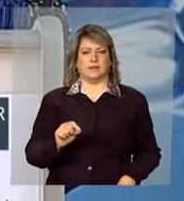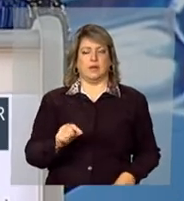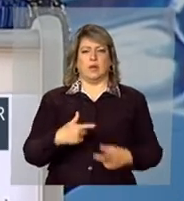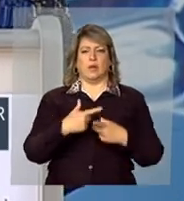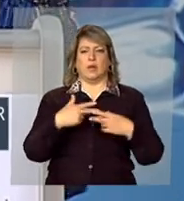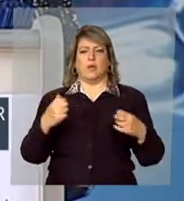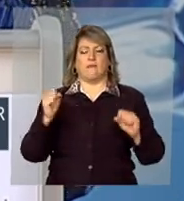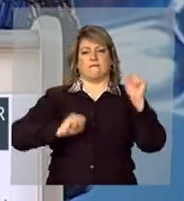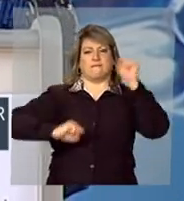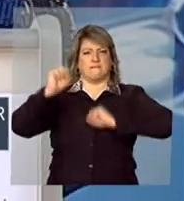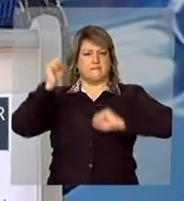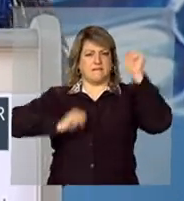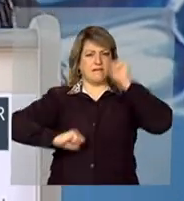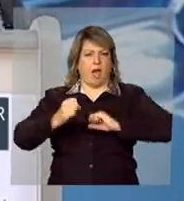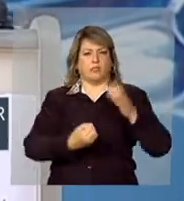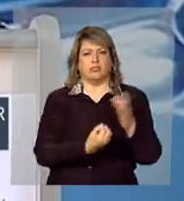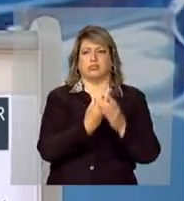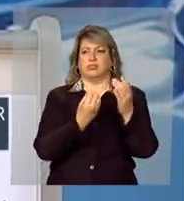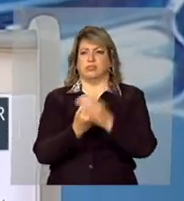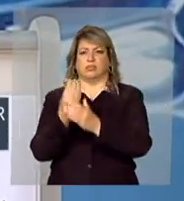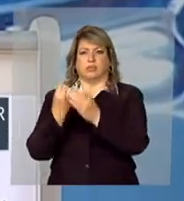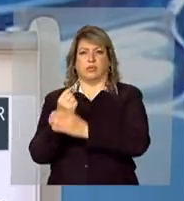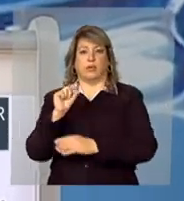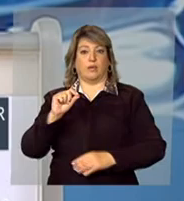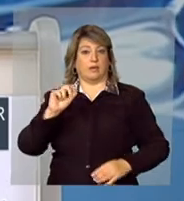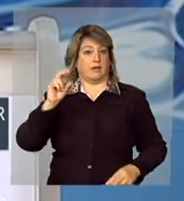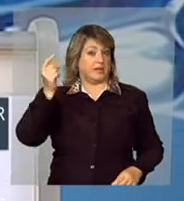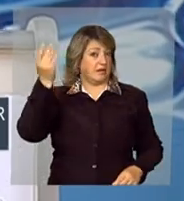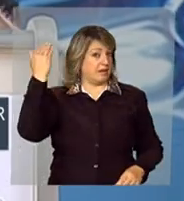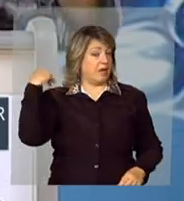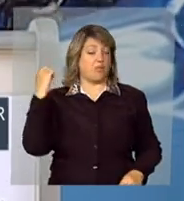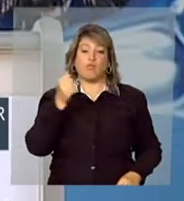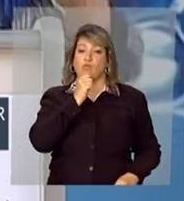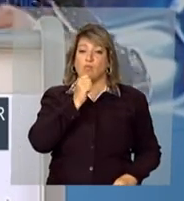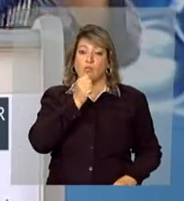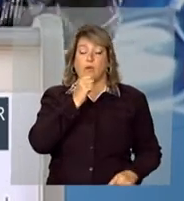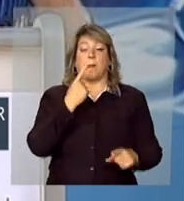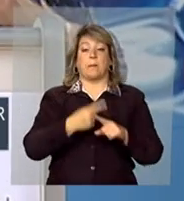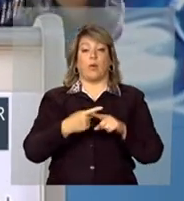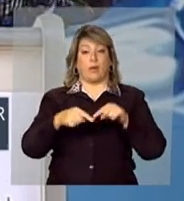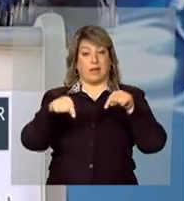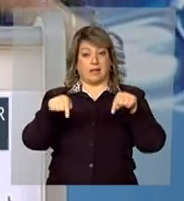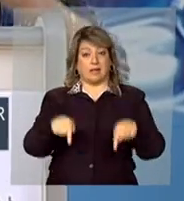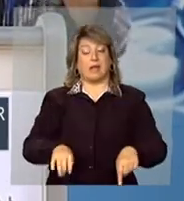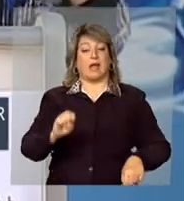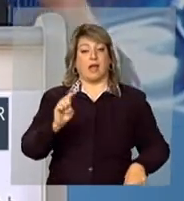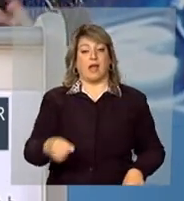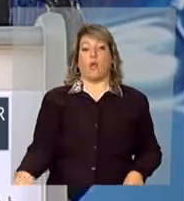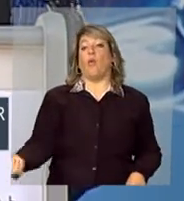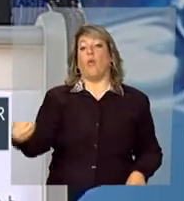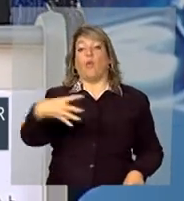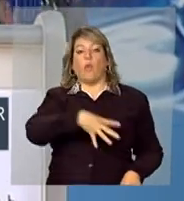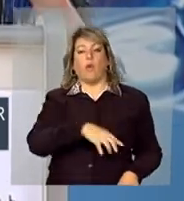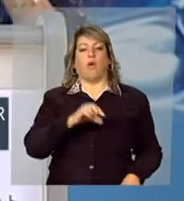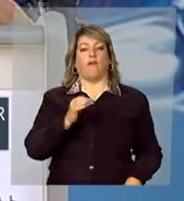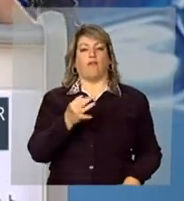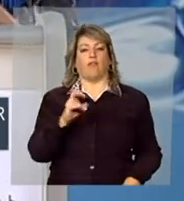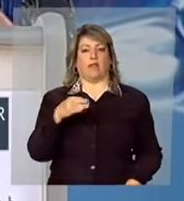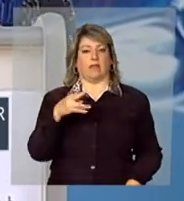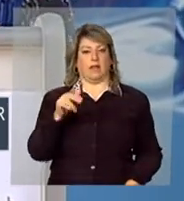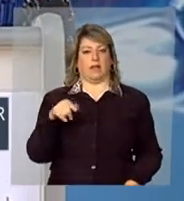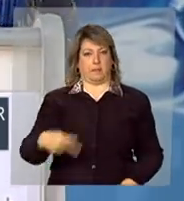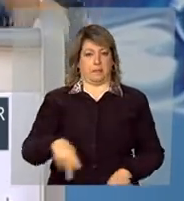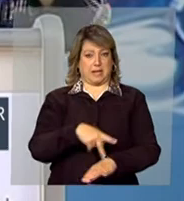empreendimentos industriais que até então não tinham vindo, porque aqui é a nova fronteira do país.